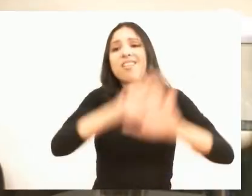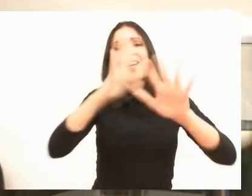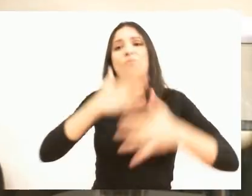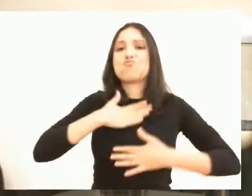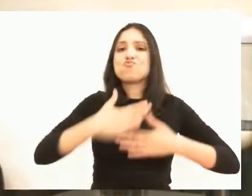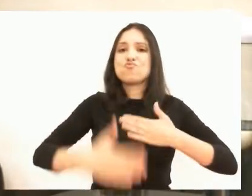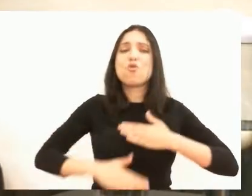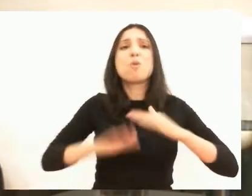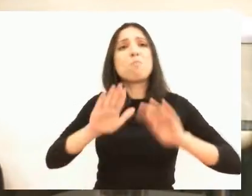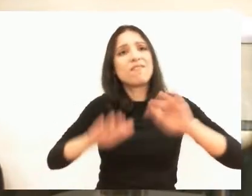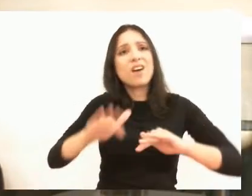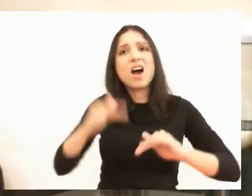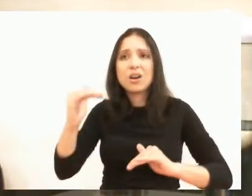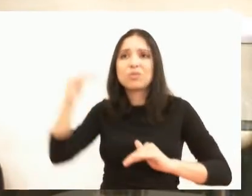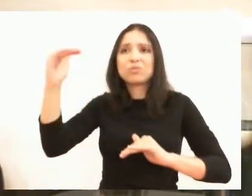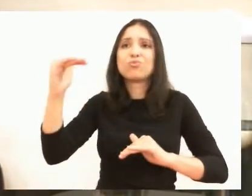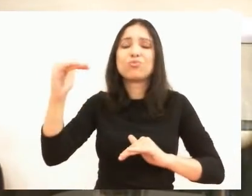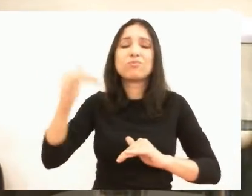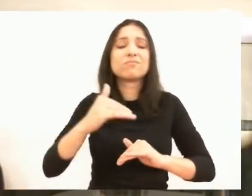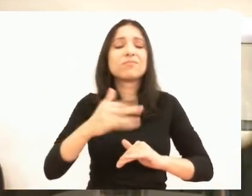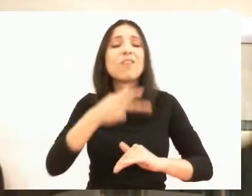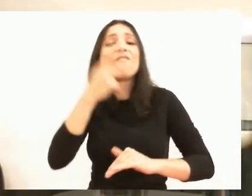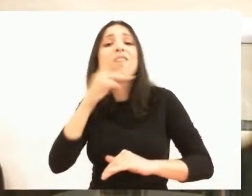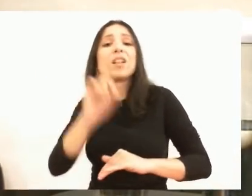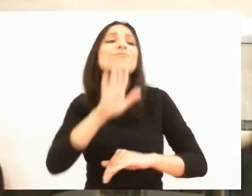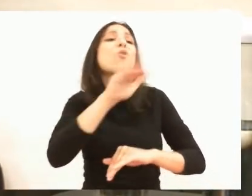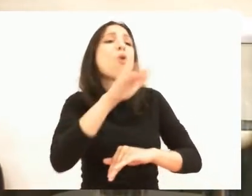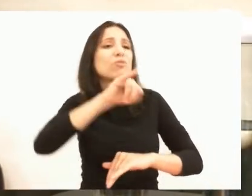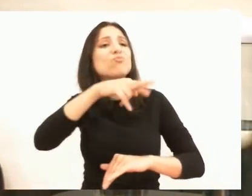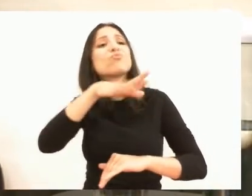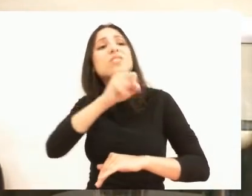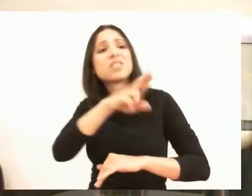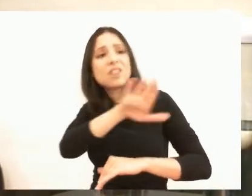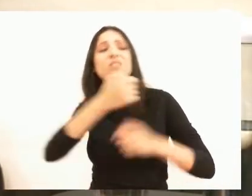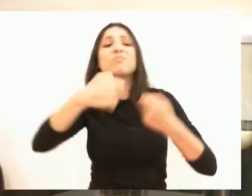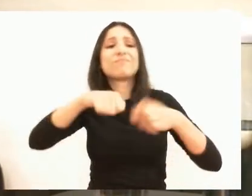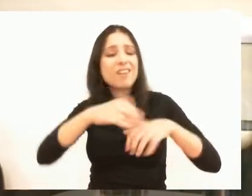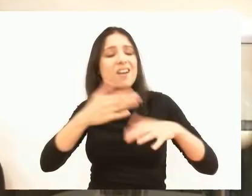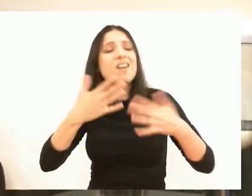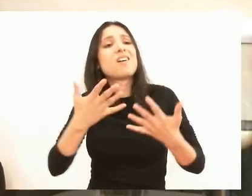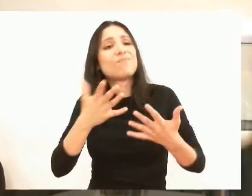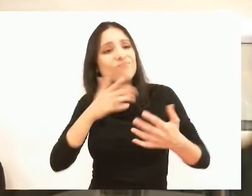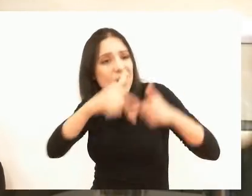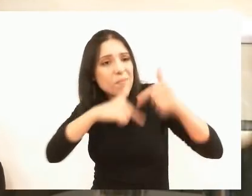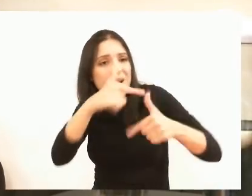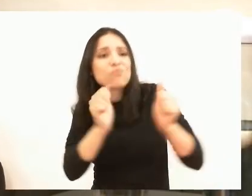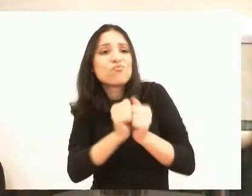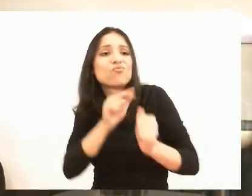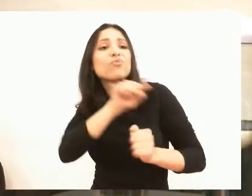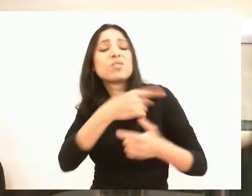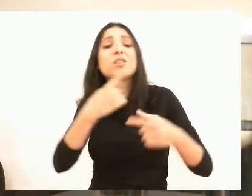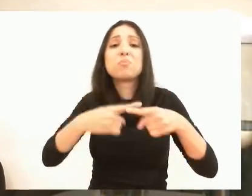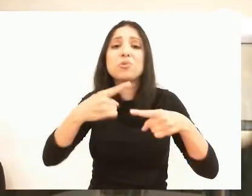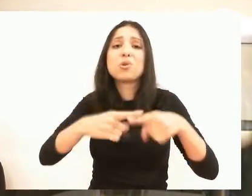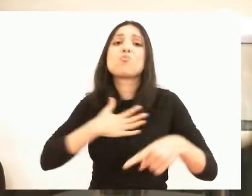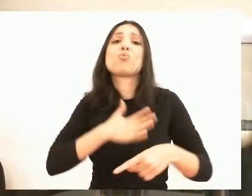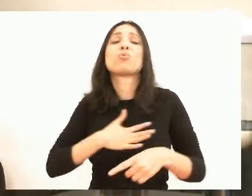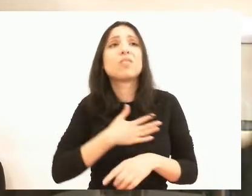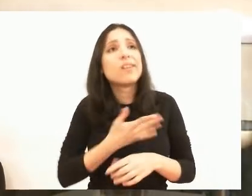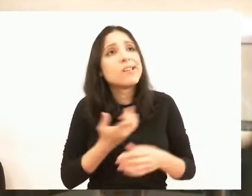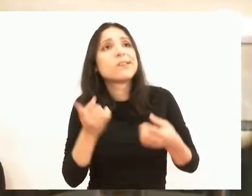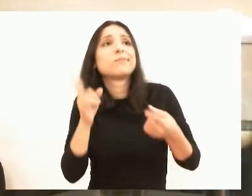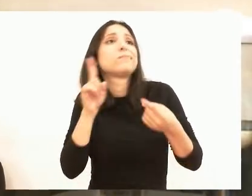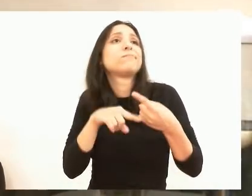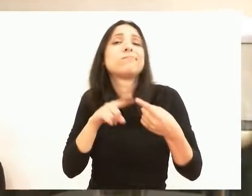chegam para me ajustar olha eu quero trabalhar com você porque eu gostaria de